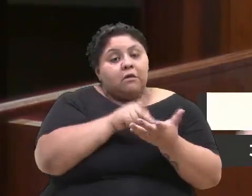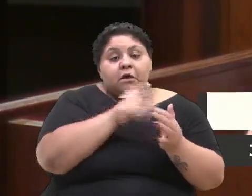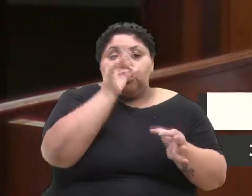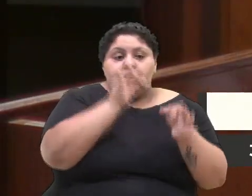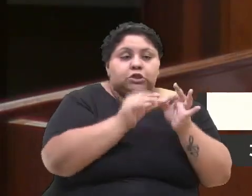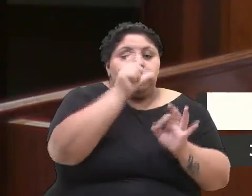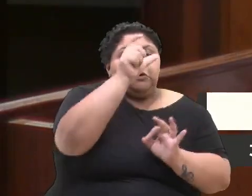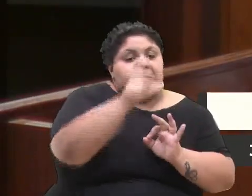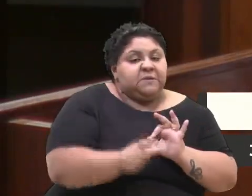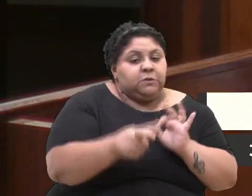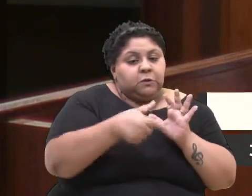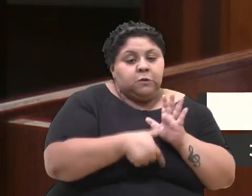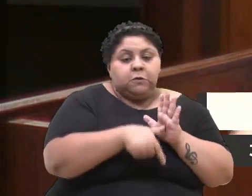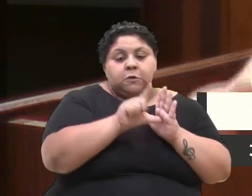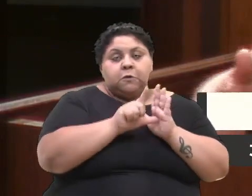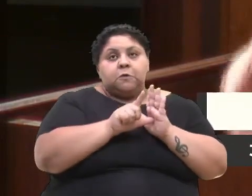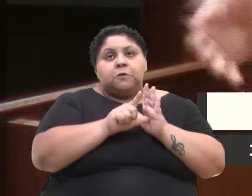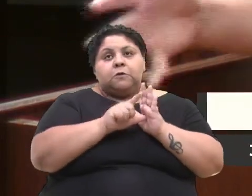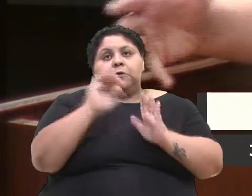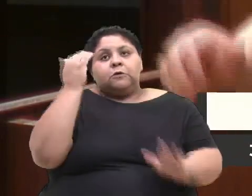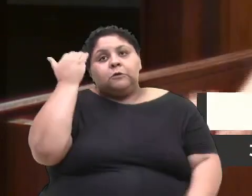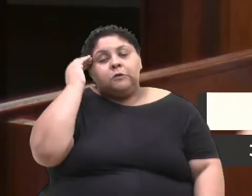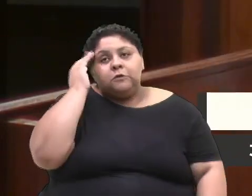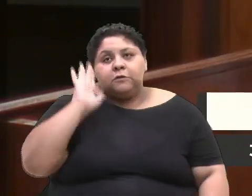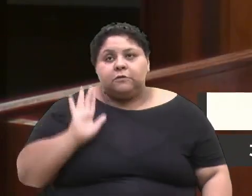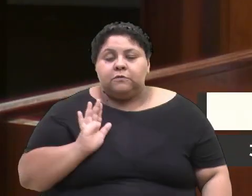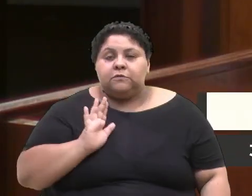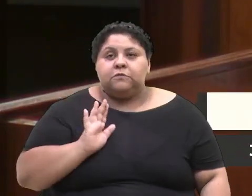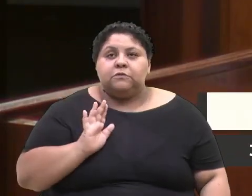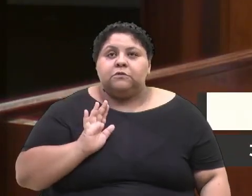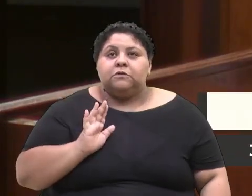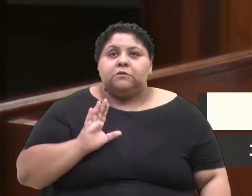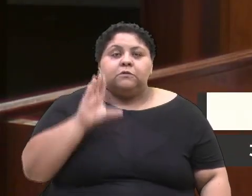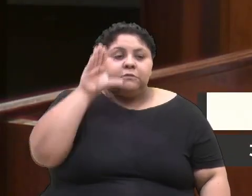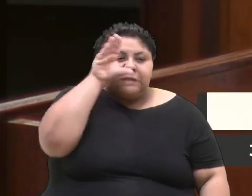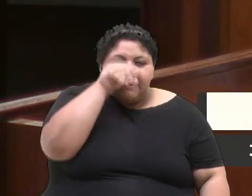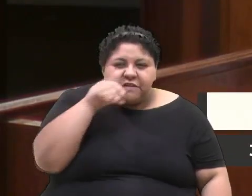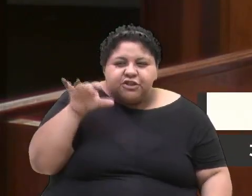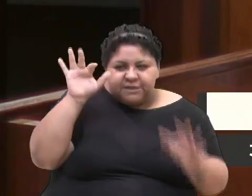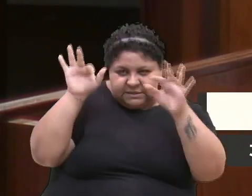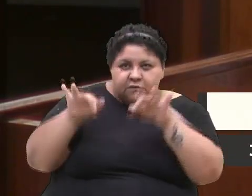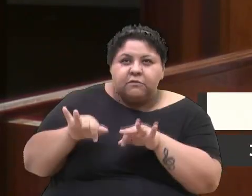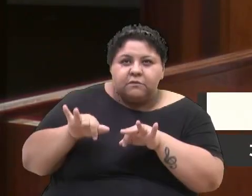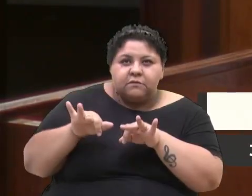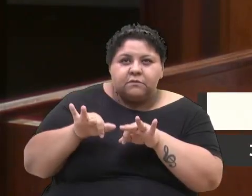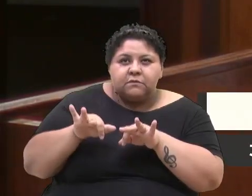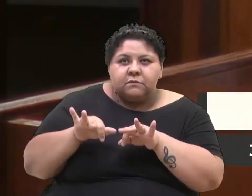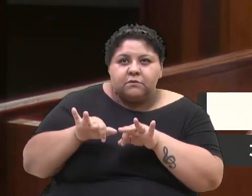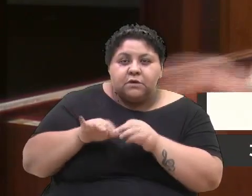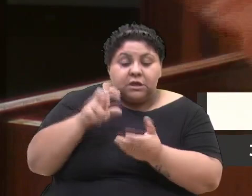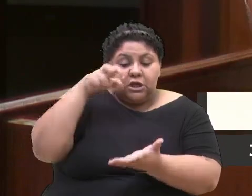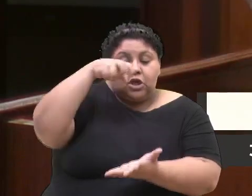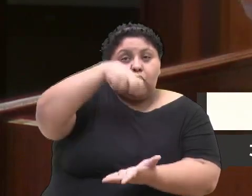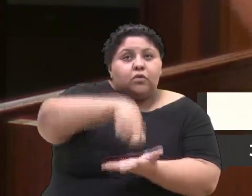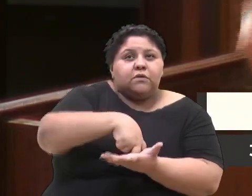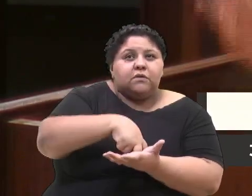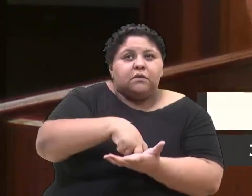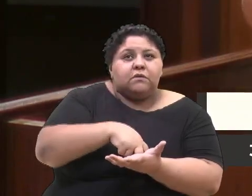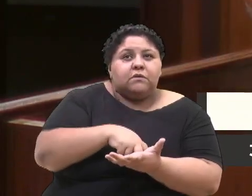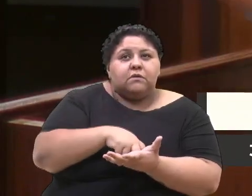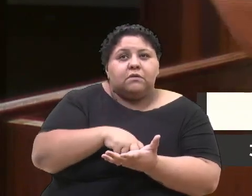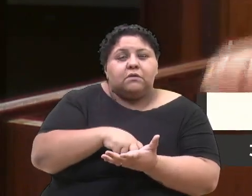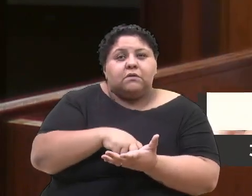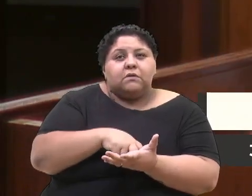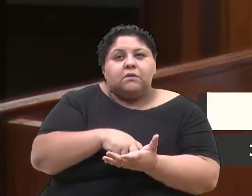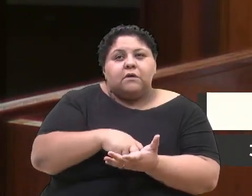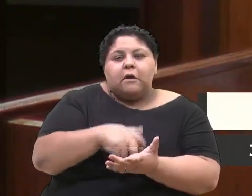pessoas antes de saber da investigação final, que condena, que parece que o troféu é a